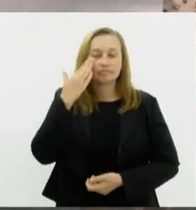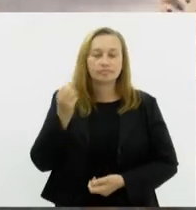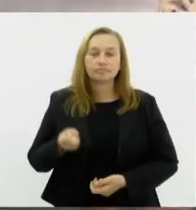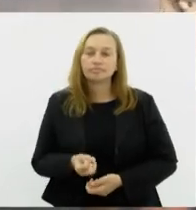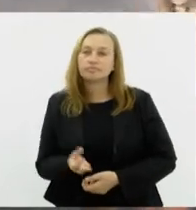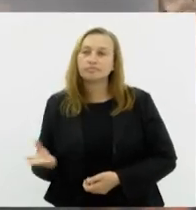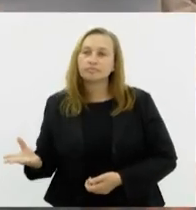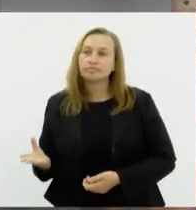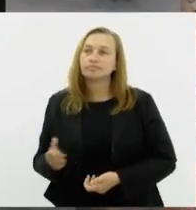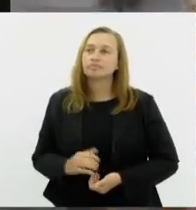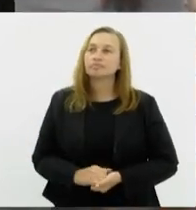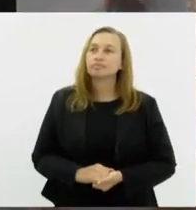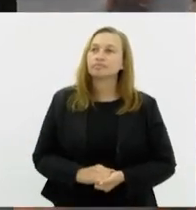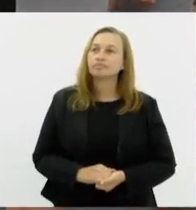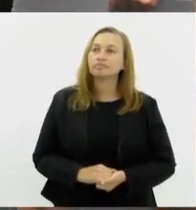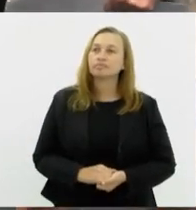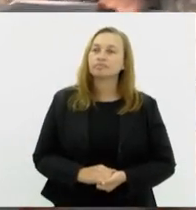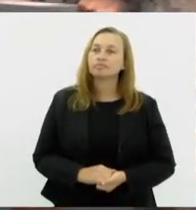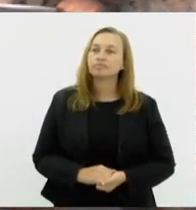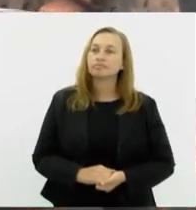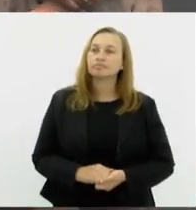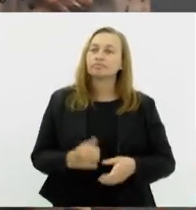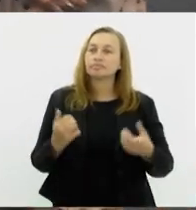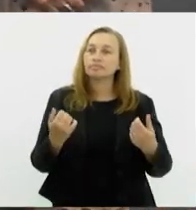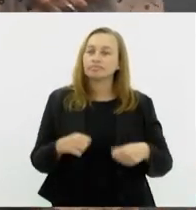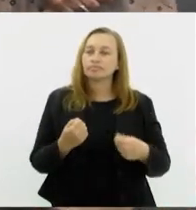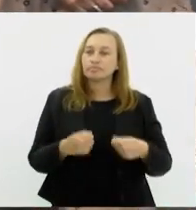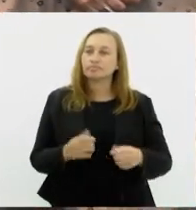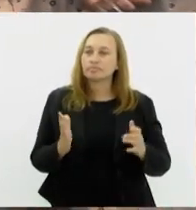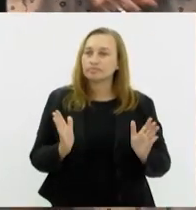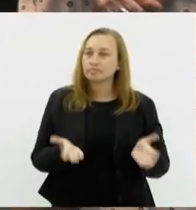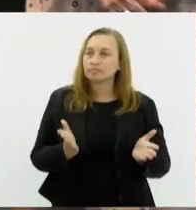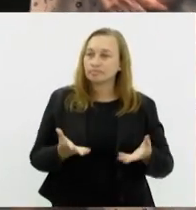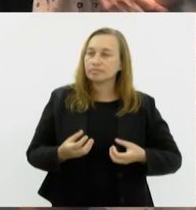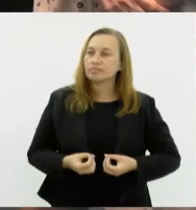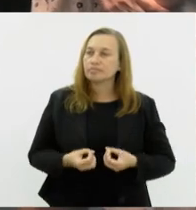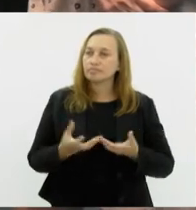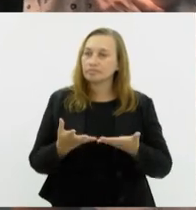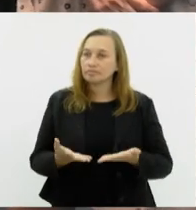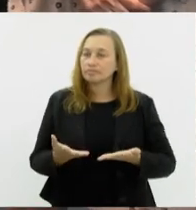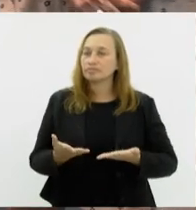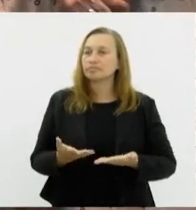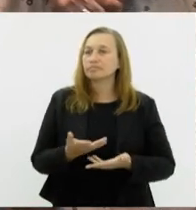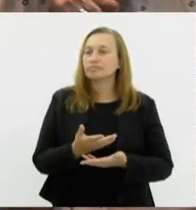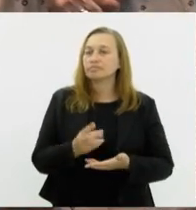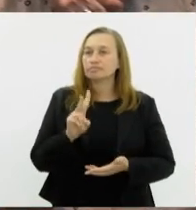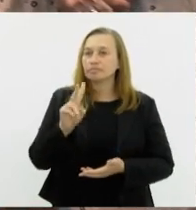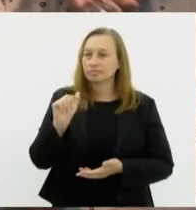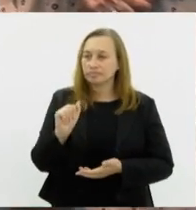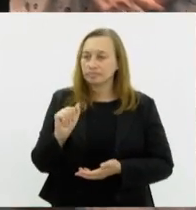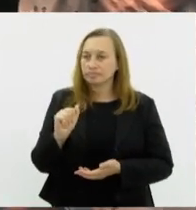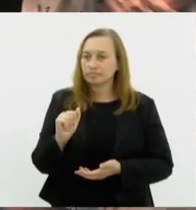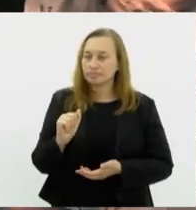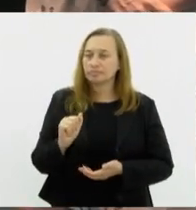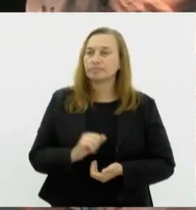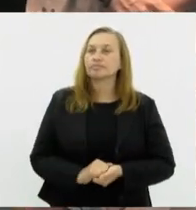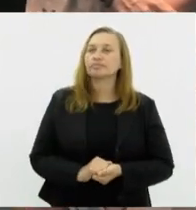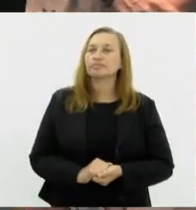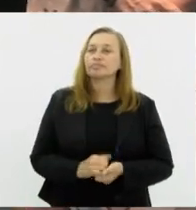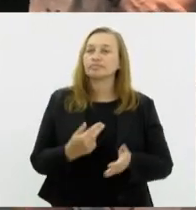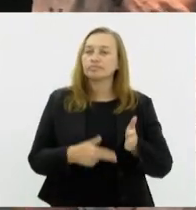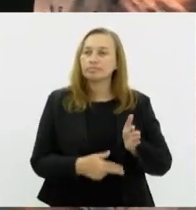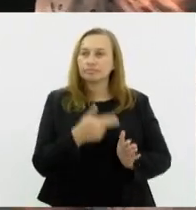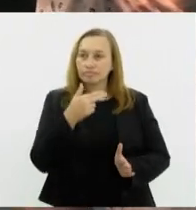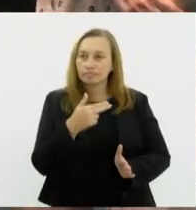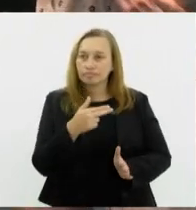quanto que essas reservas ou a oferta, né, de vagas para a realização dessas